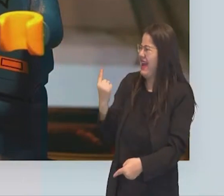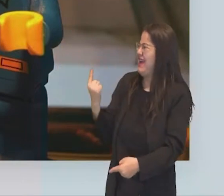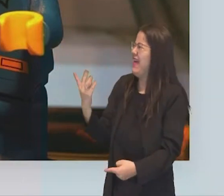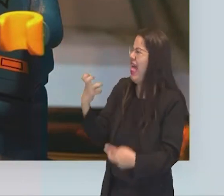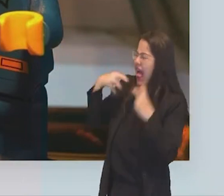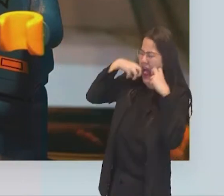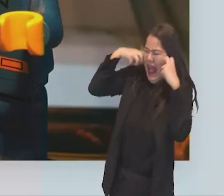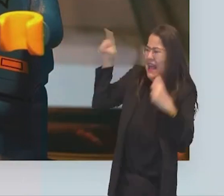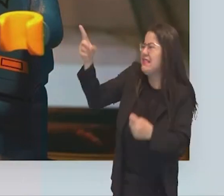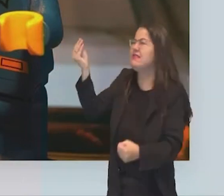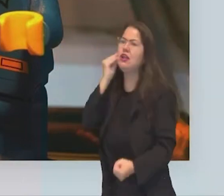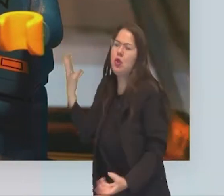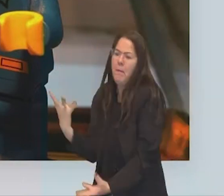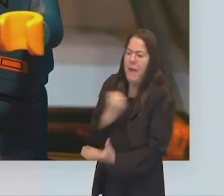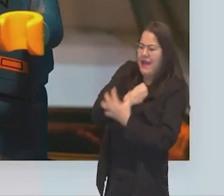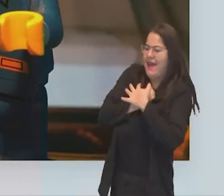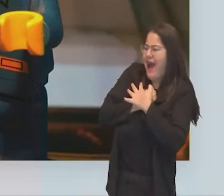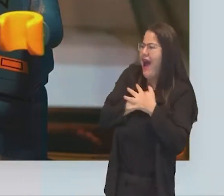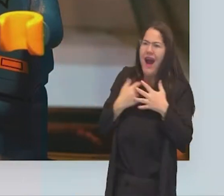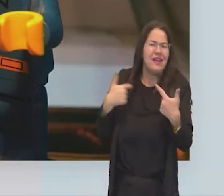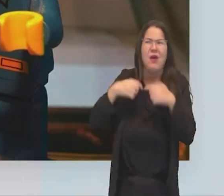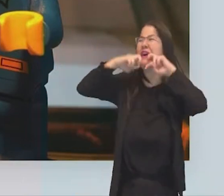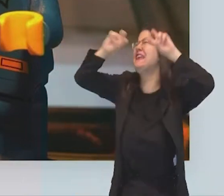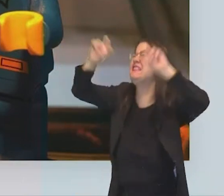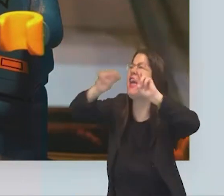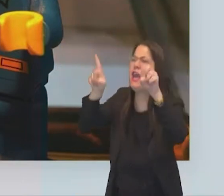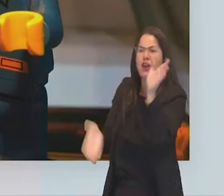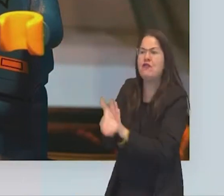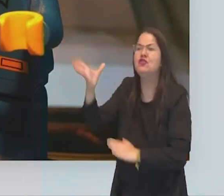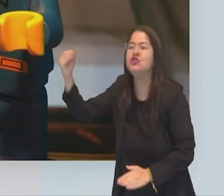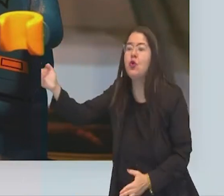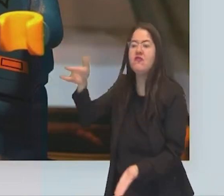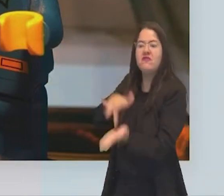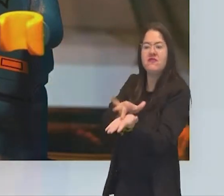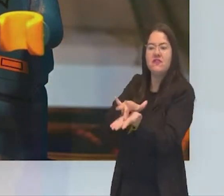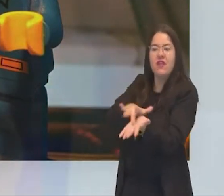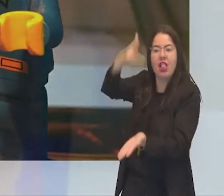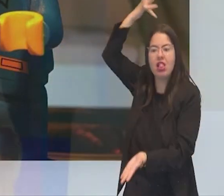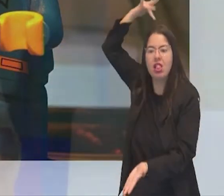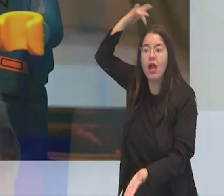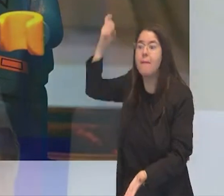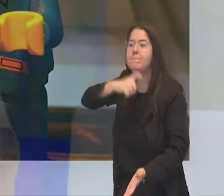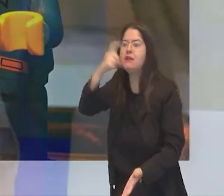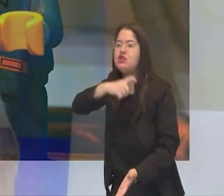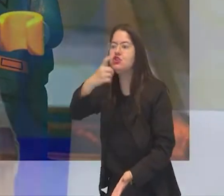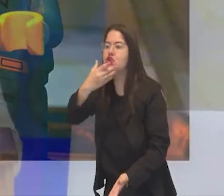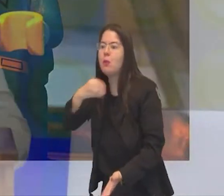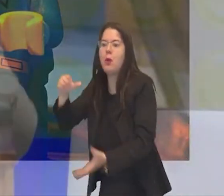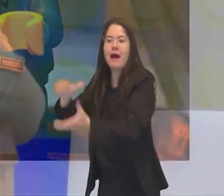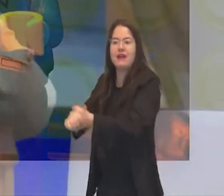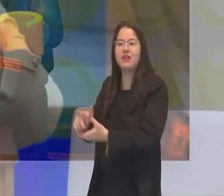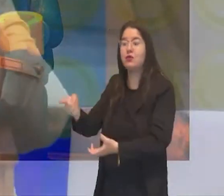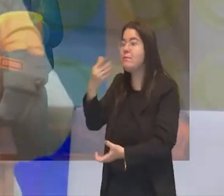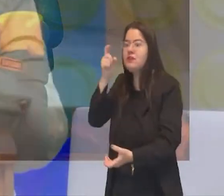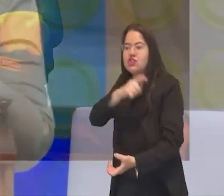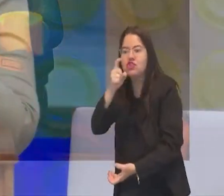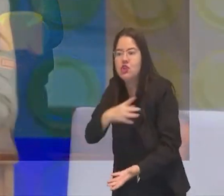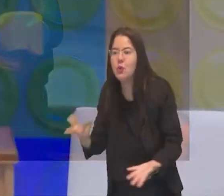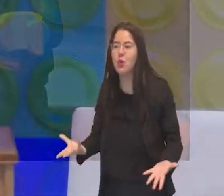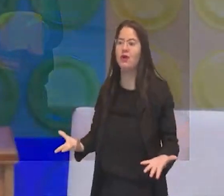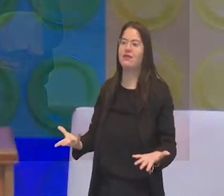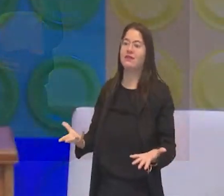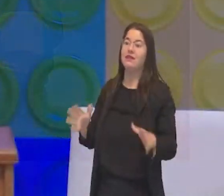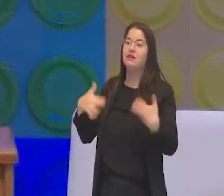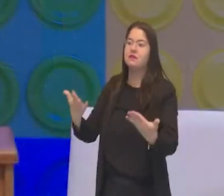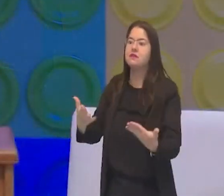humilhar, ele tentou me agarrar, mas eu gritei e ele fugiu. Mentiu para o marido dela também. A Bíblia fala que